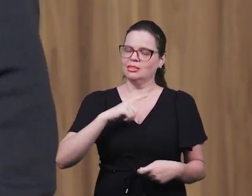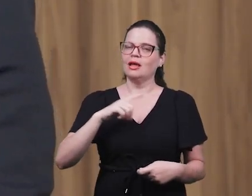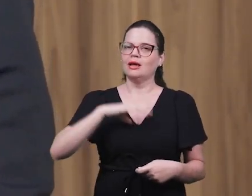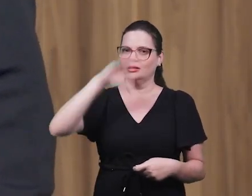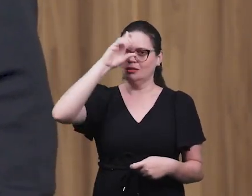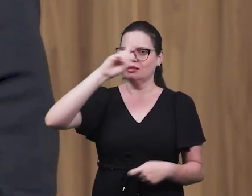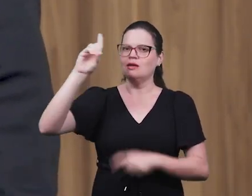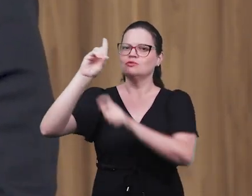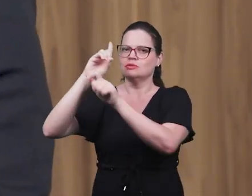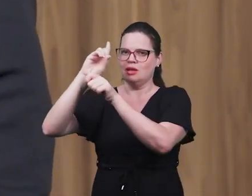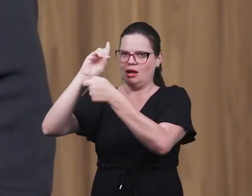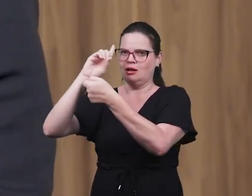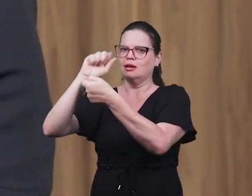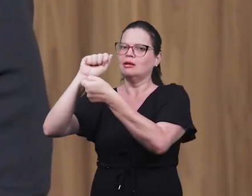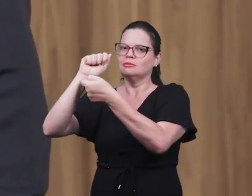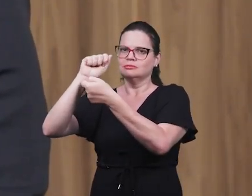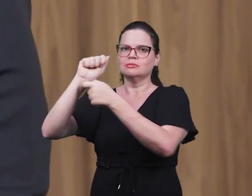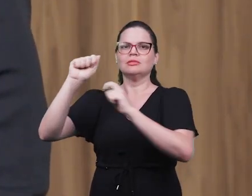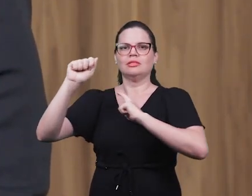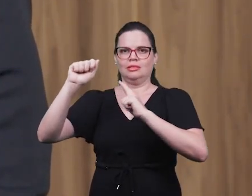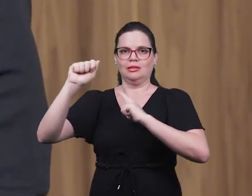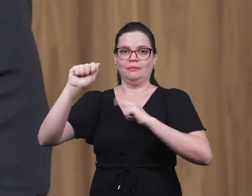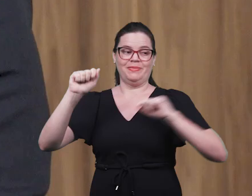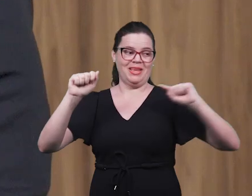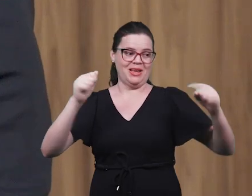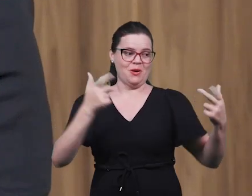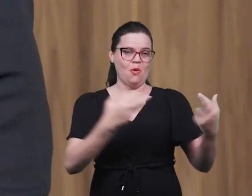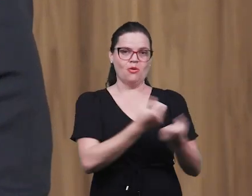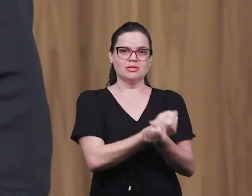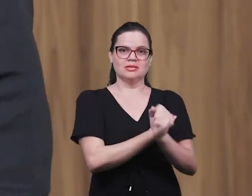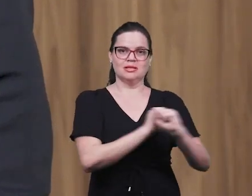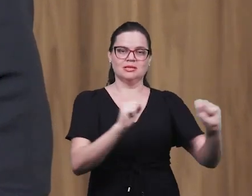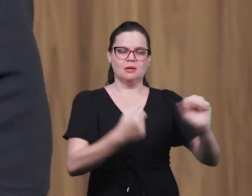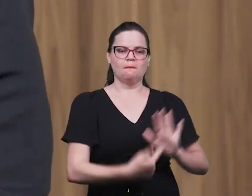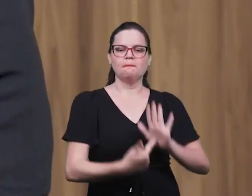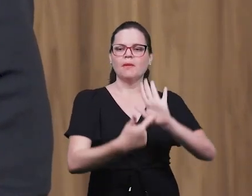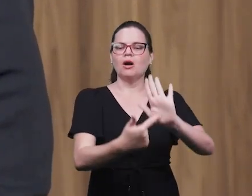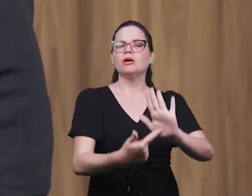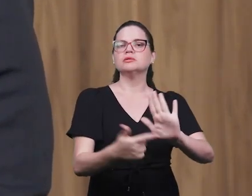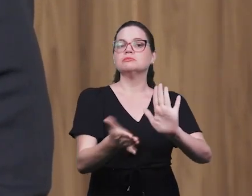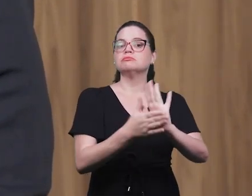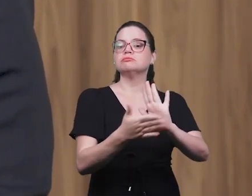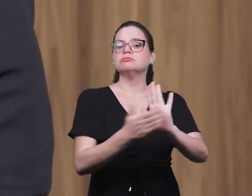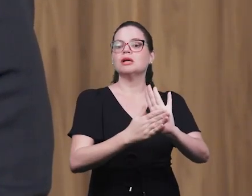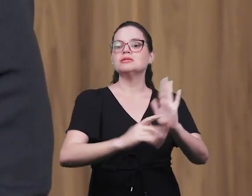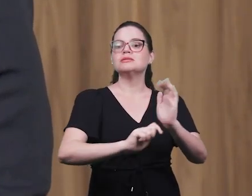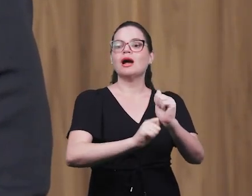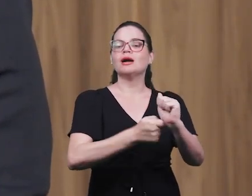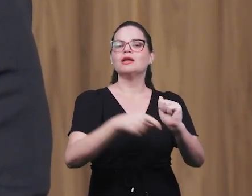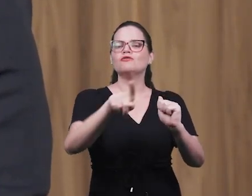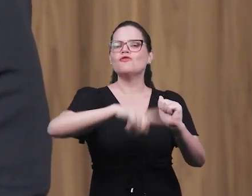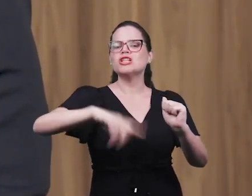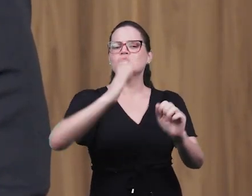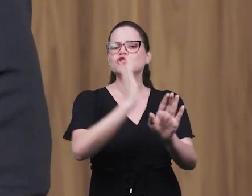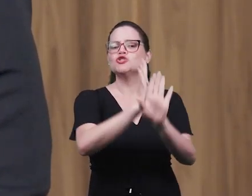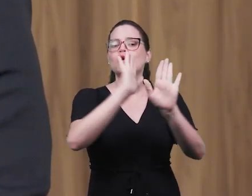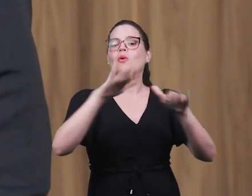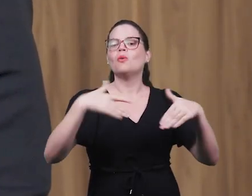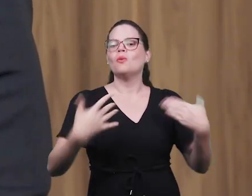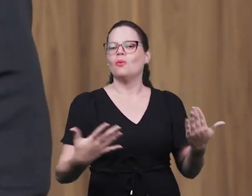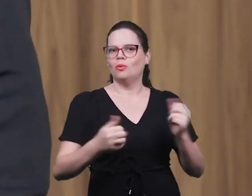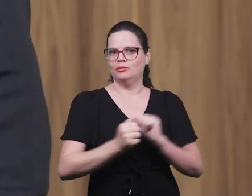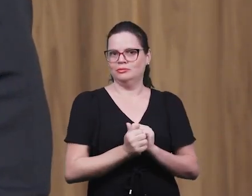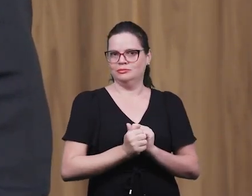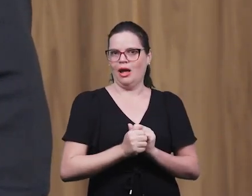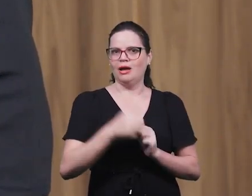segredo. Sansão, ele propõe ali um desafio, ele propõe um segredo, e nós podemos dizer que nos nossos